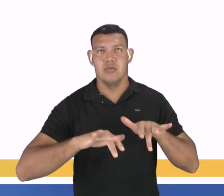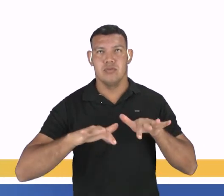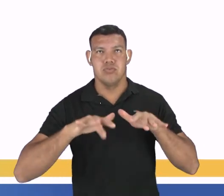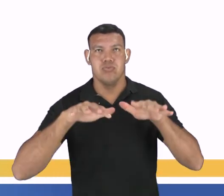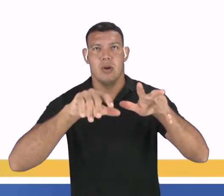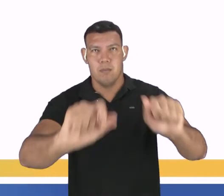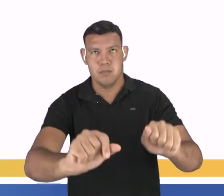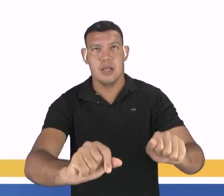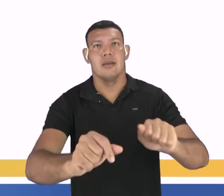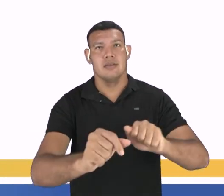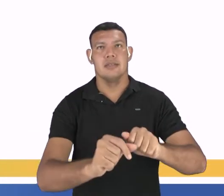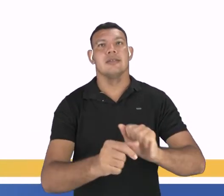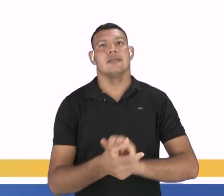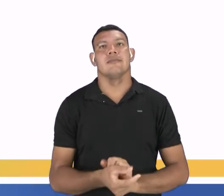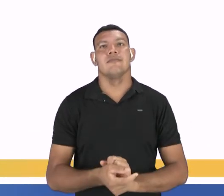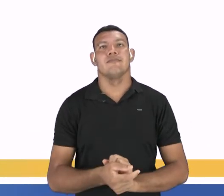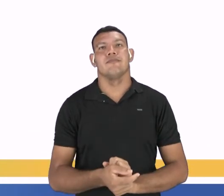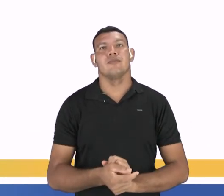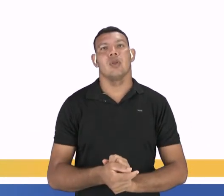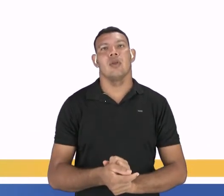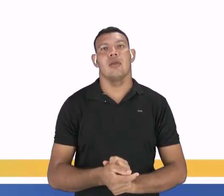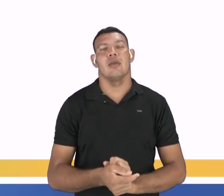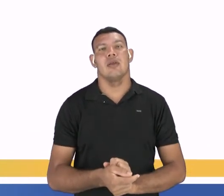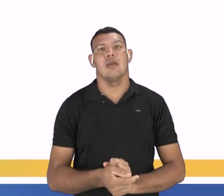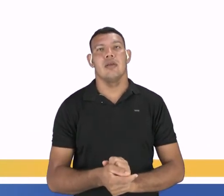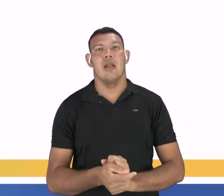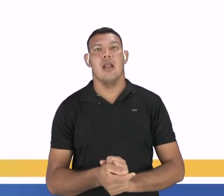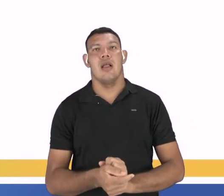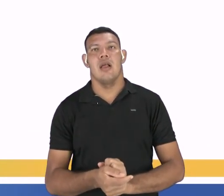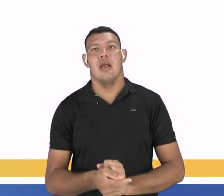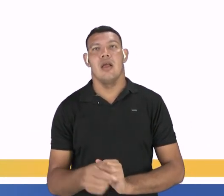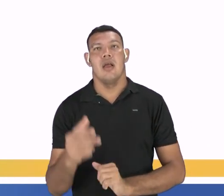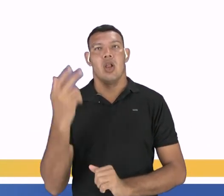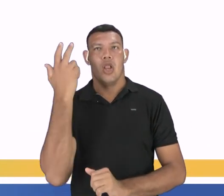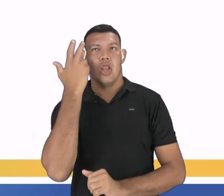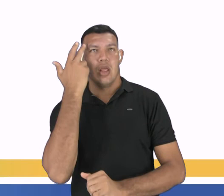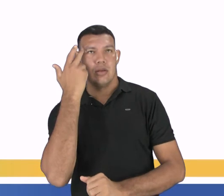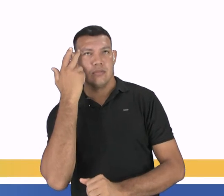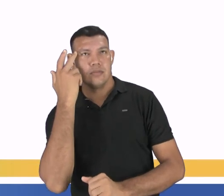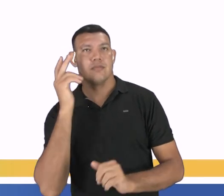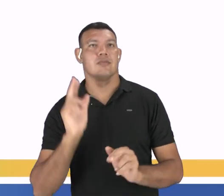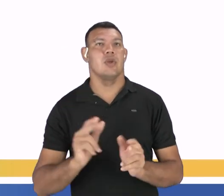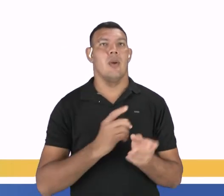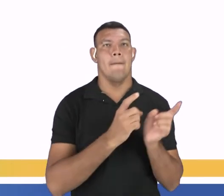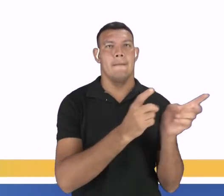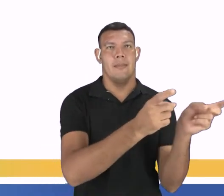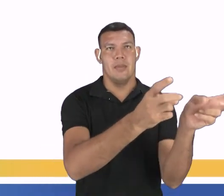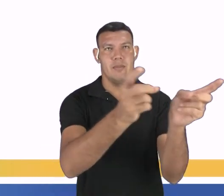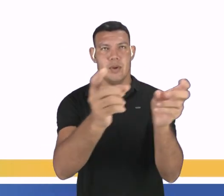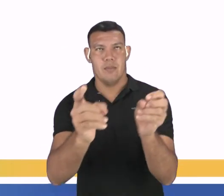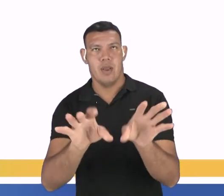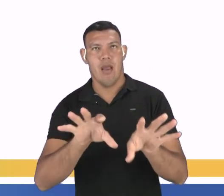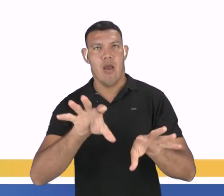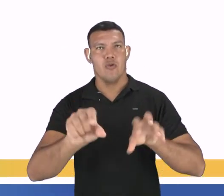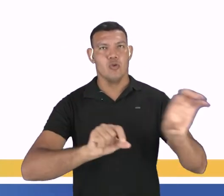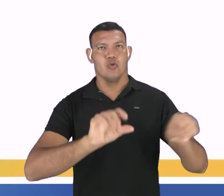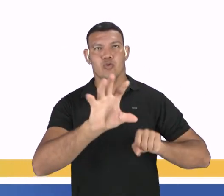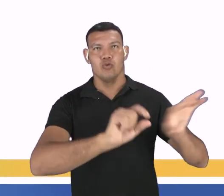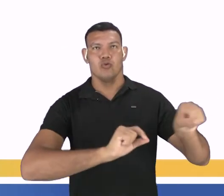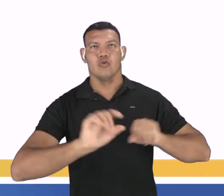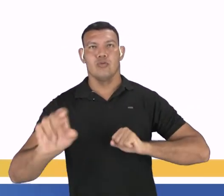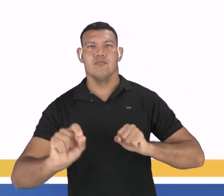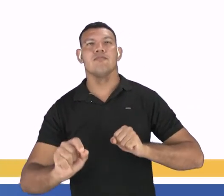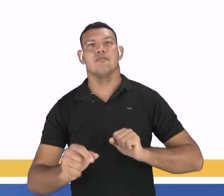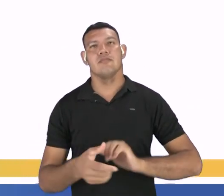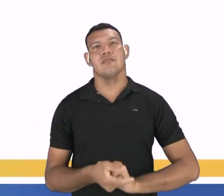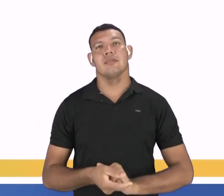barata, sendo as colônias essenciais para o progresso do modelo de capitalismo industrial, instalado